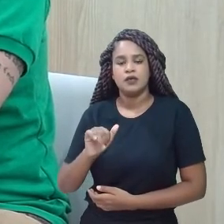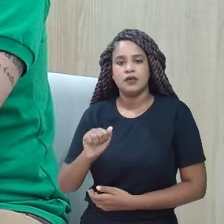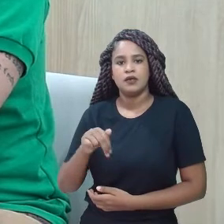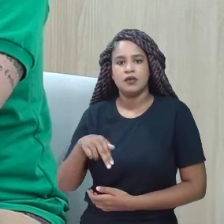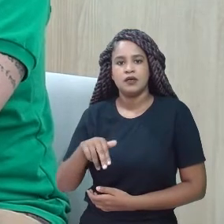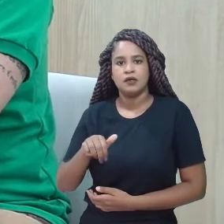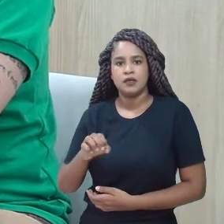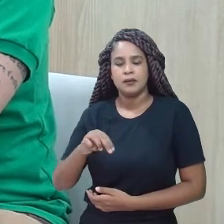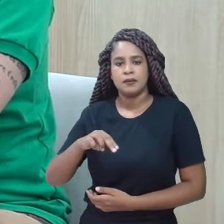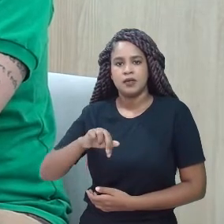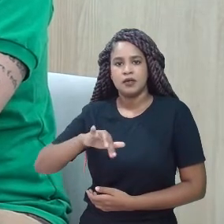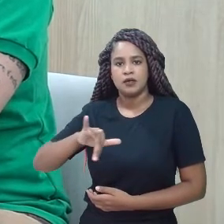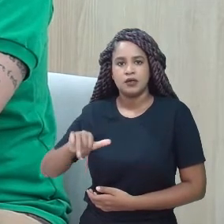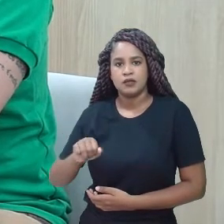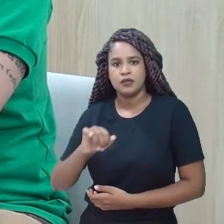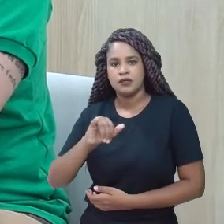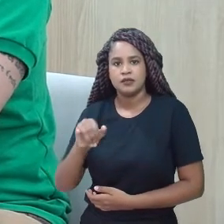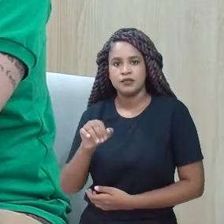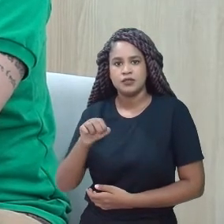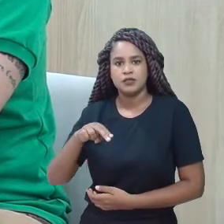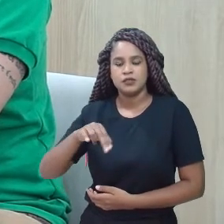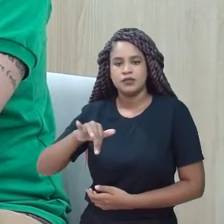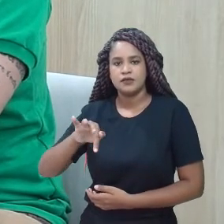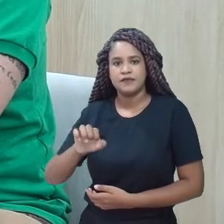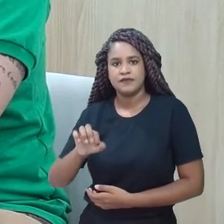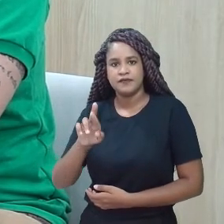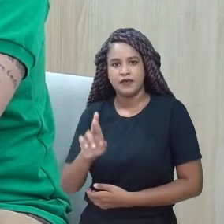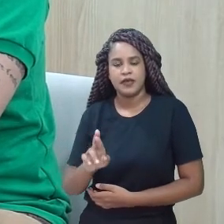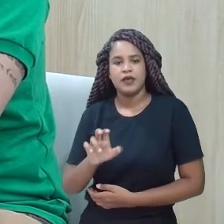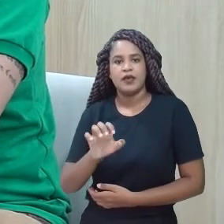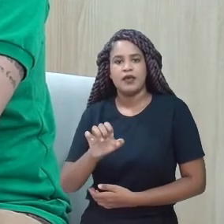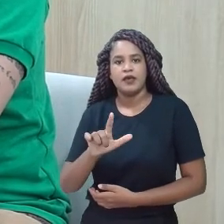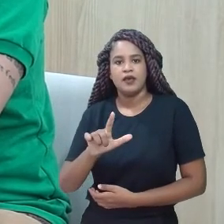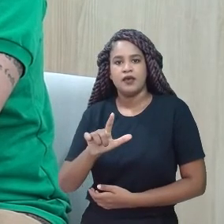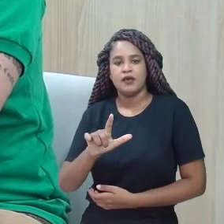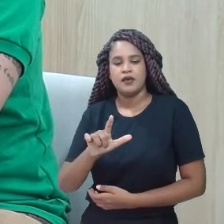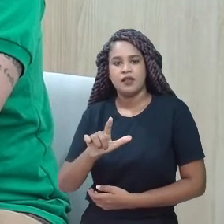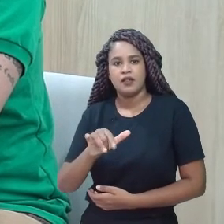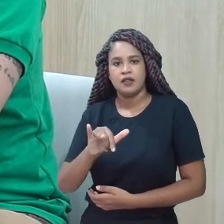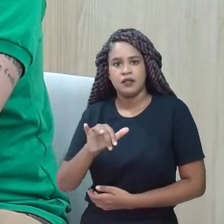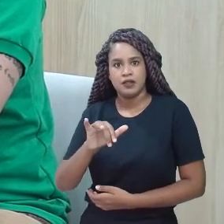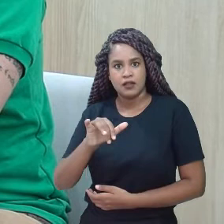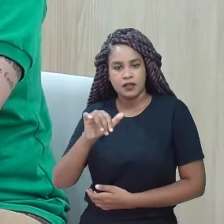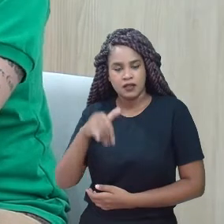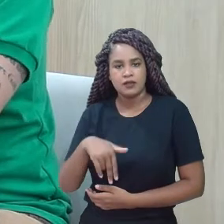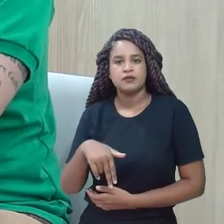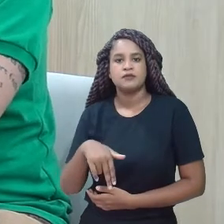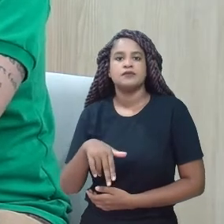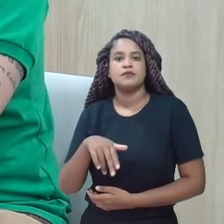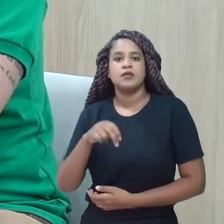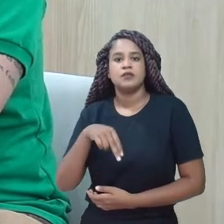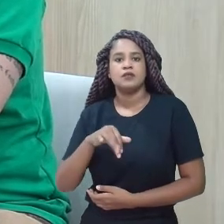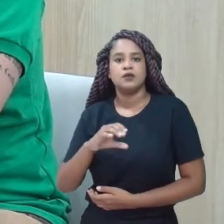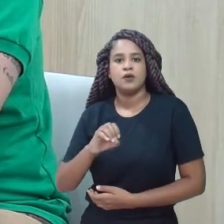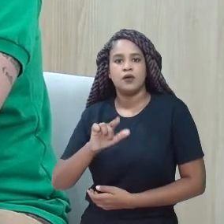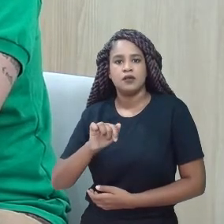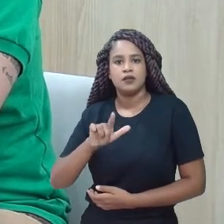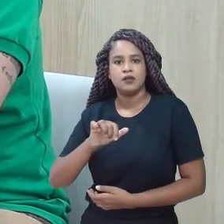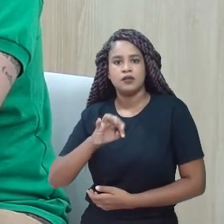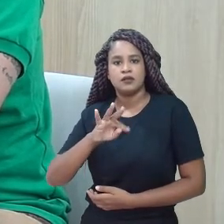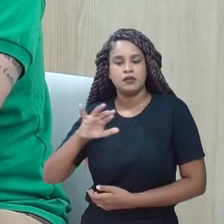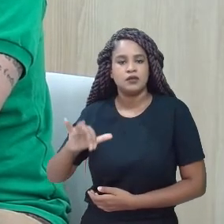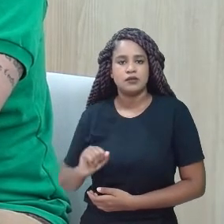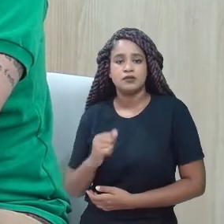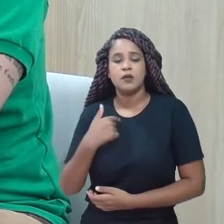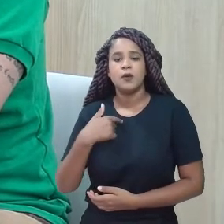Maria, a outra Maria, Jennifer, Evelyn, Nicole e Letícia, né? E eu perguntei aqui se ficou clara, agora entrou